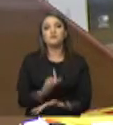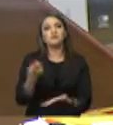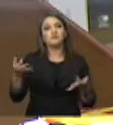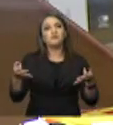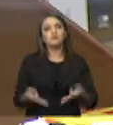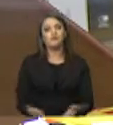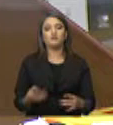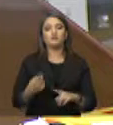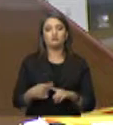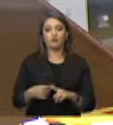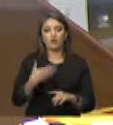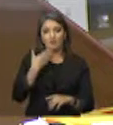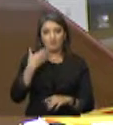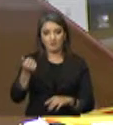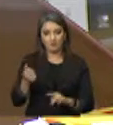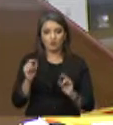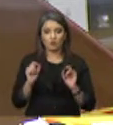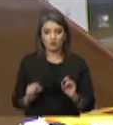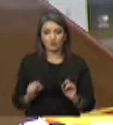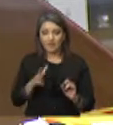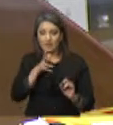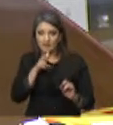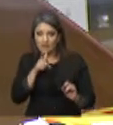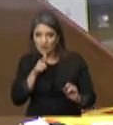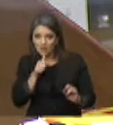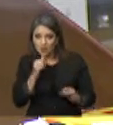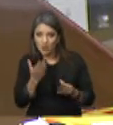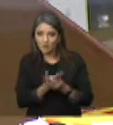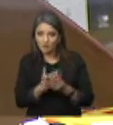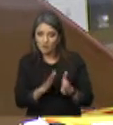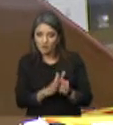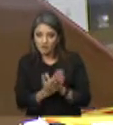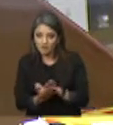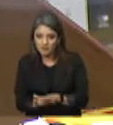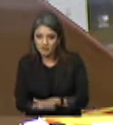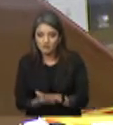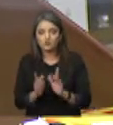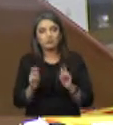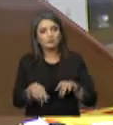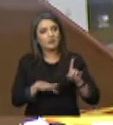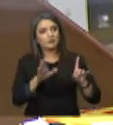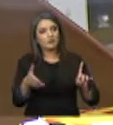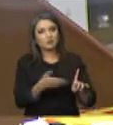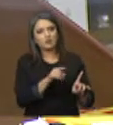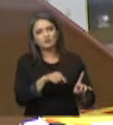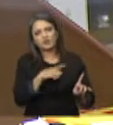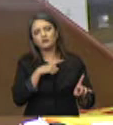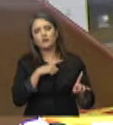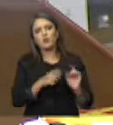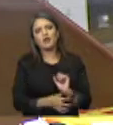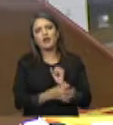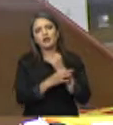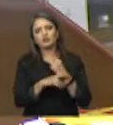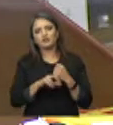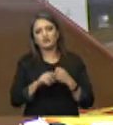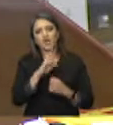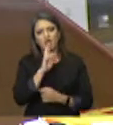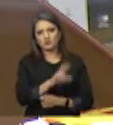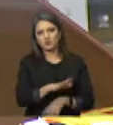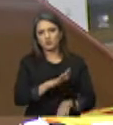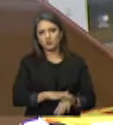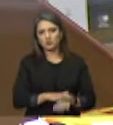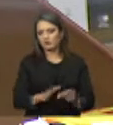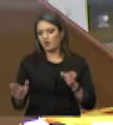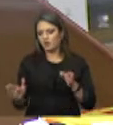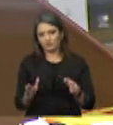absolutamente justa pois melhor reparte um ônibus da demora na tramitação do processo e oferece o acusado quanto menos a garantia de uma resposta em tempo